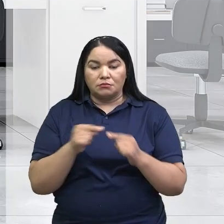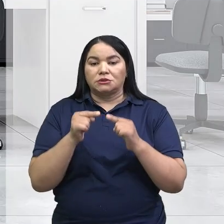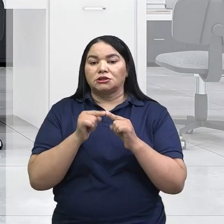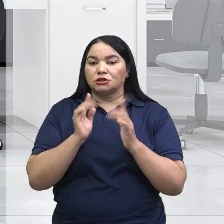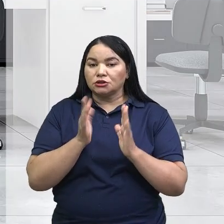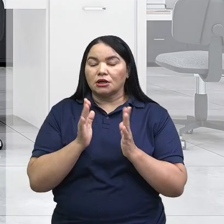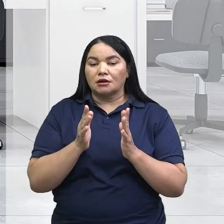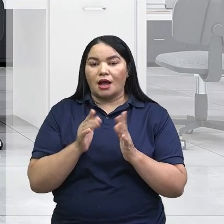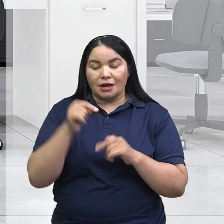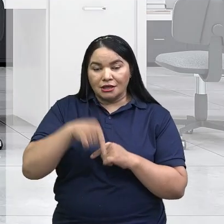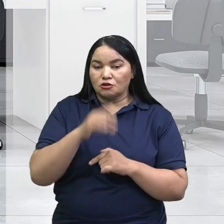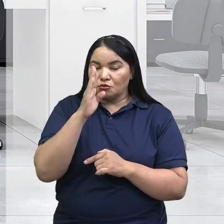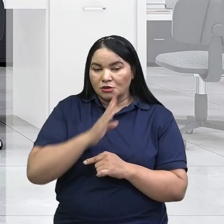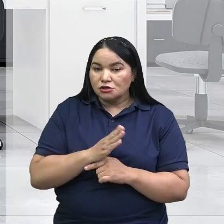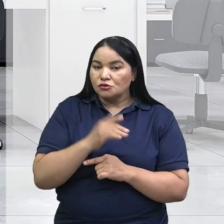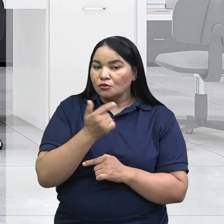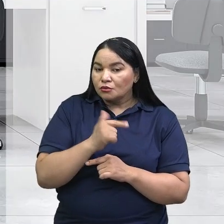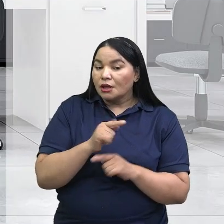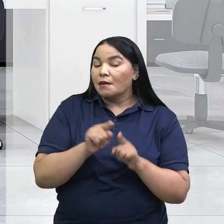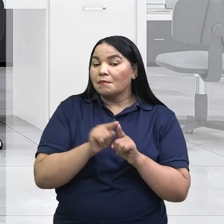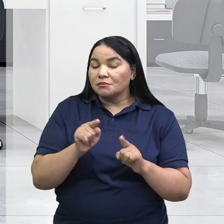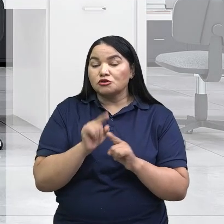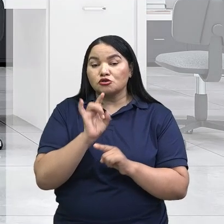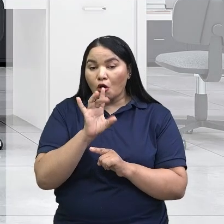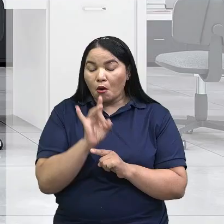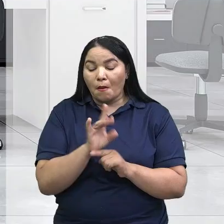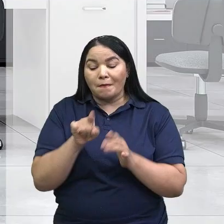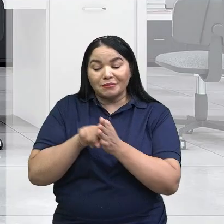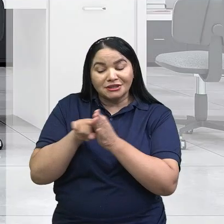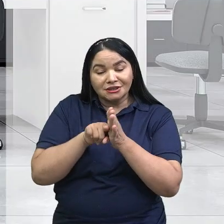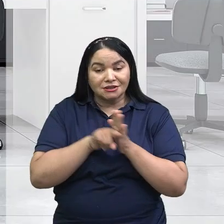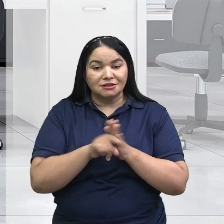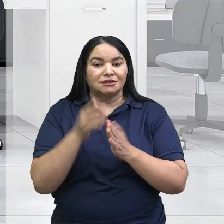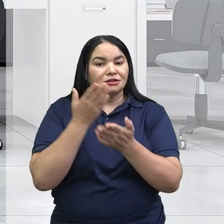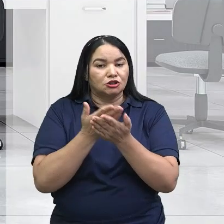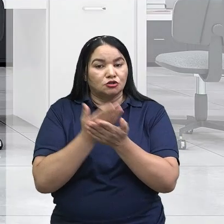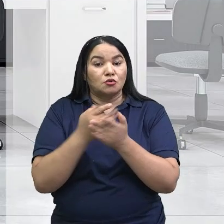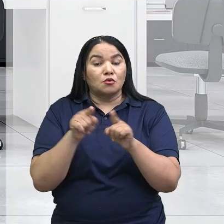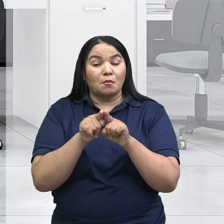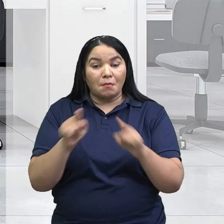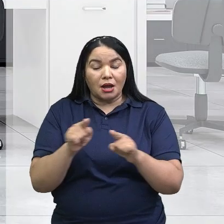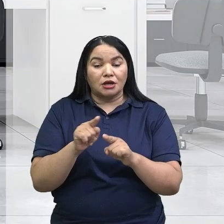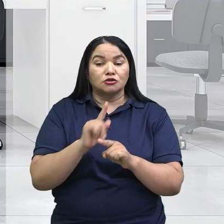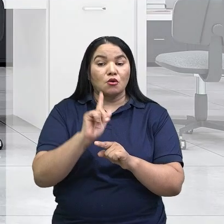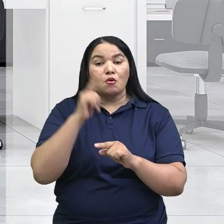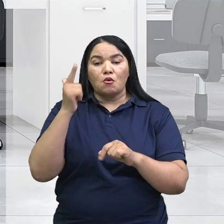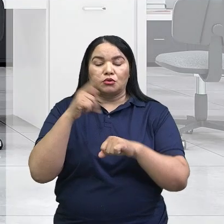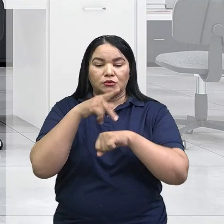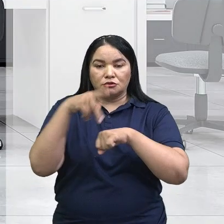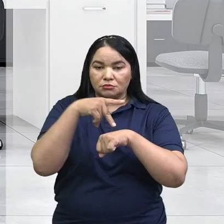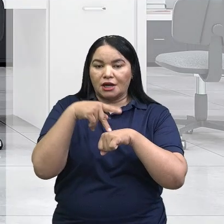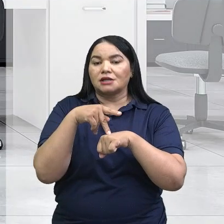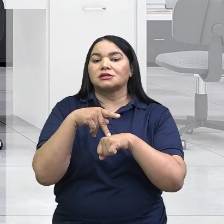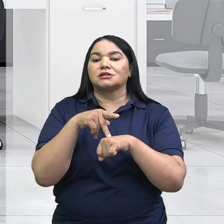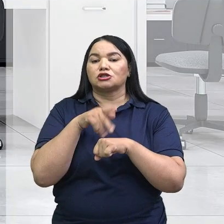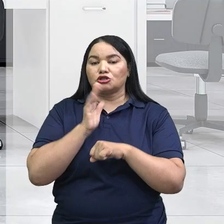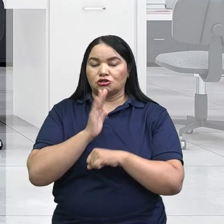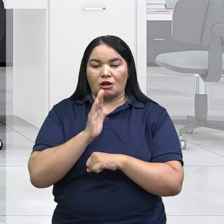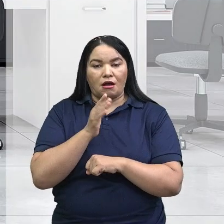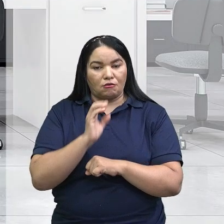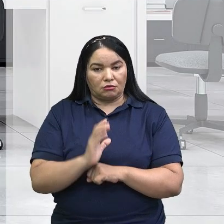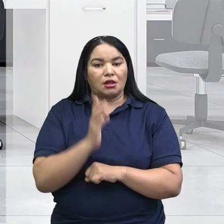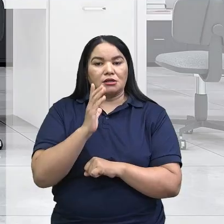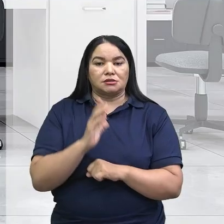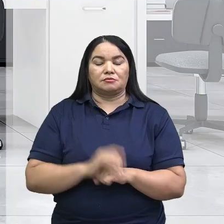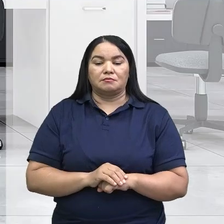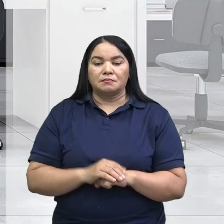é comum, né, somente pesquisas e estudos, mas para a gente saber que em outros locais essa técnica aí do transplante ela já acontece. Então,